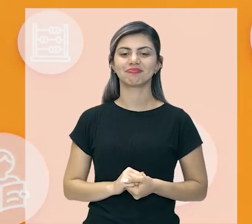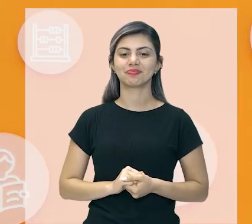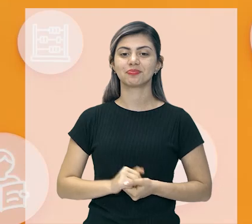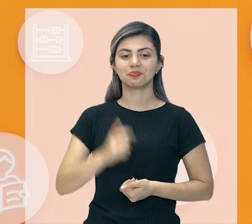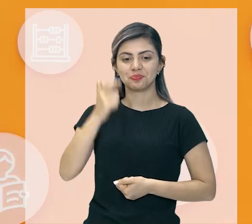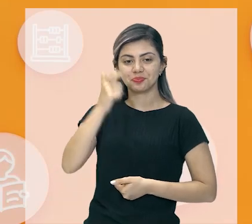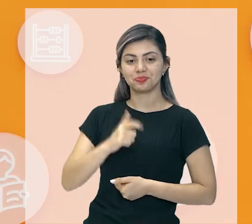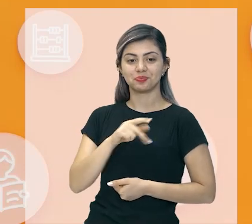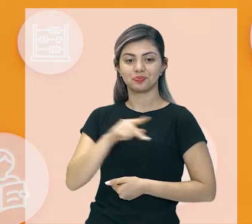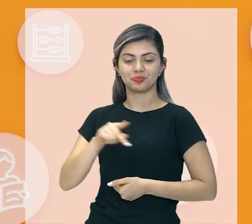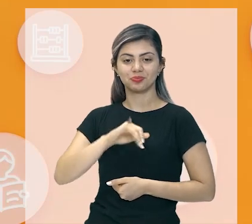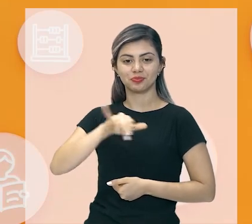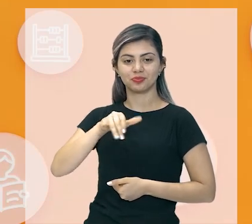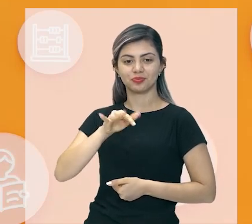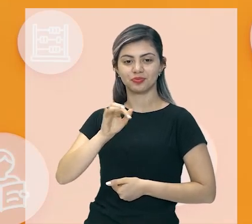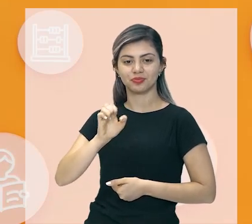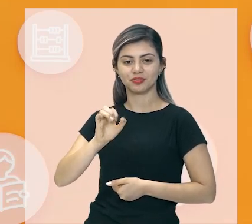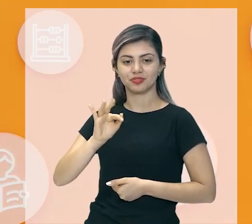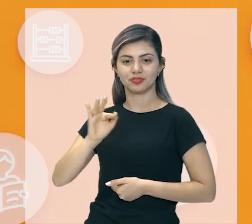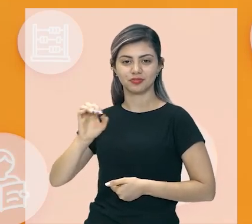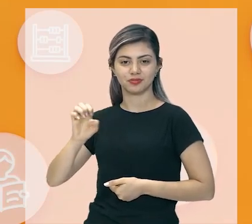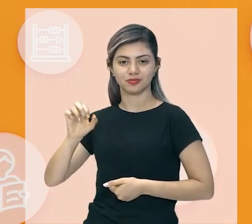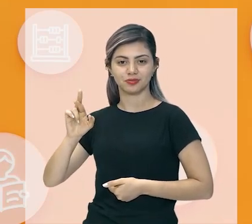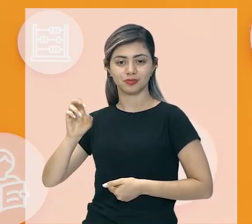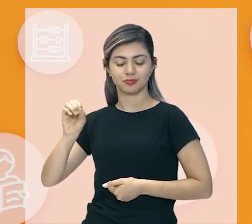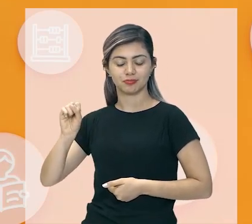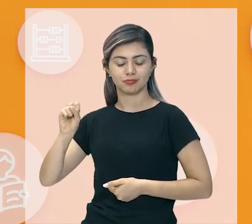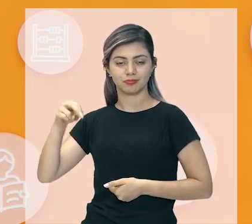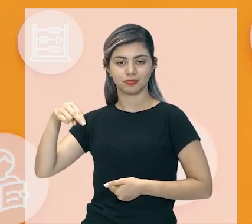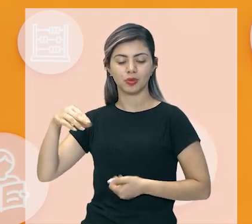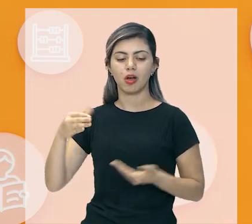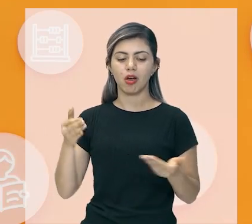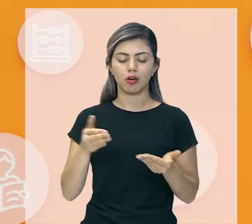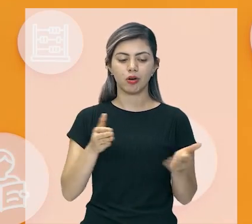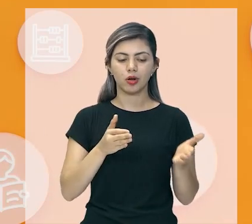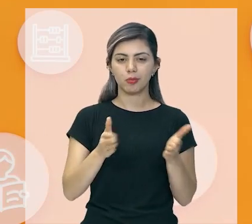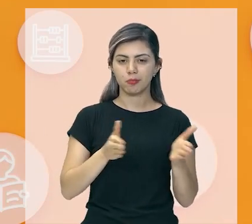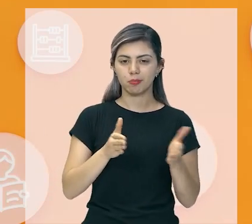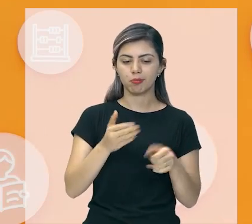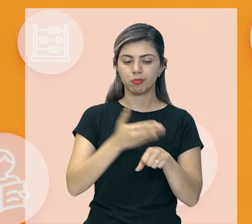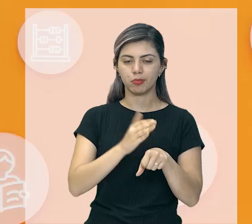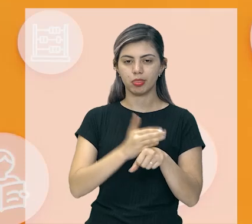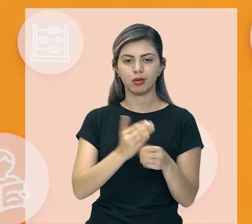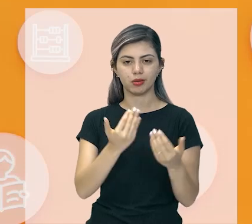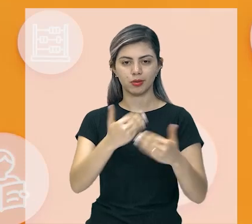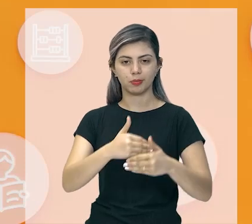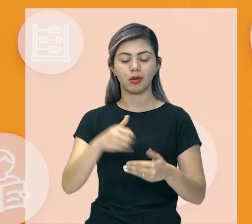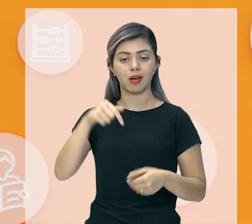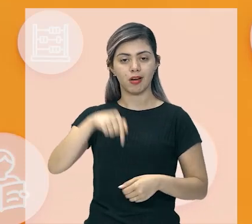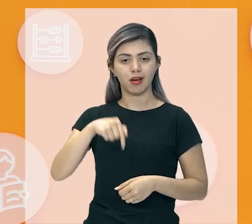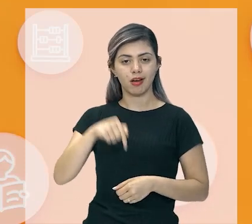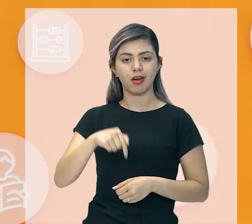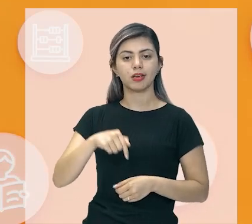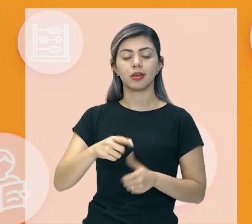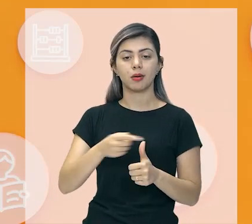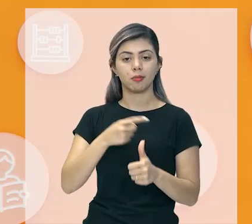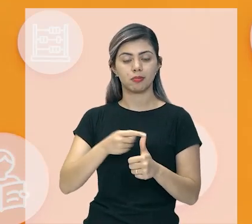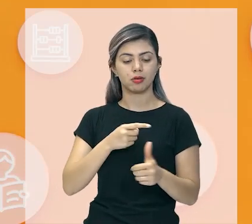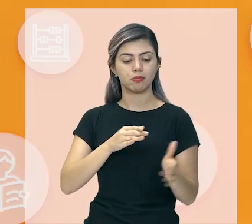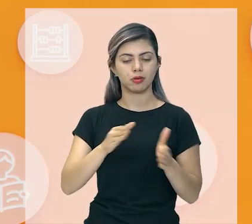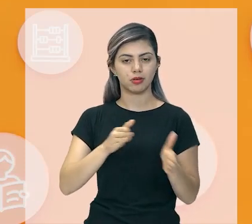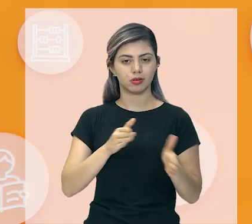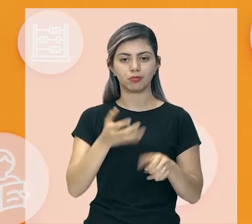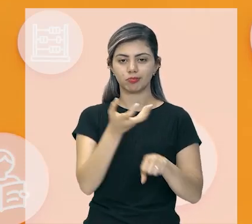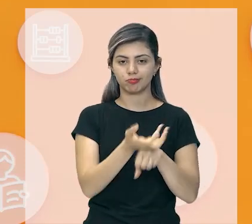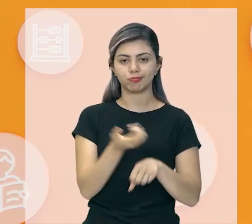sou o professor Jefferson, vou estar com vocês aí nesse primeiro momento da revisão, aqui dentro dessa primeira unidade do